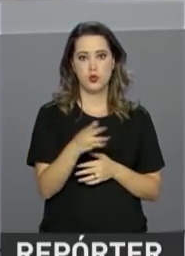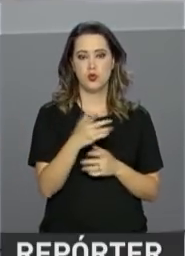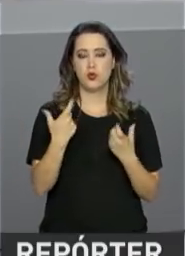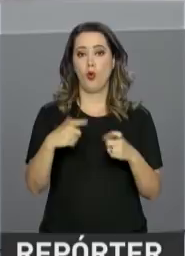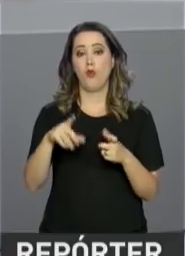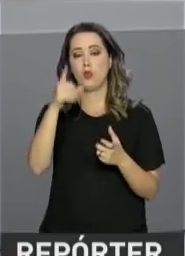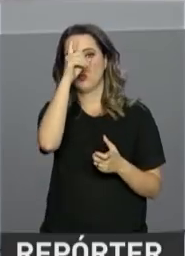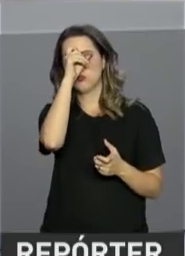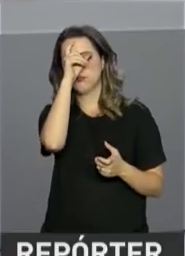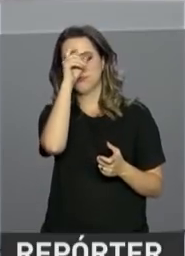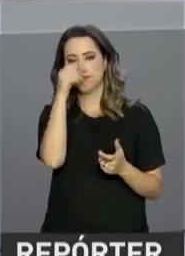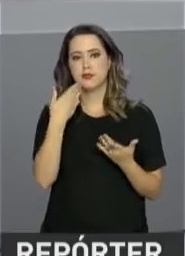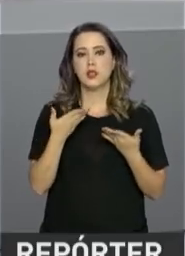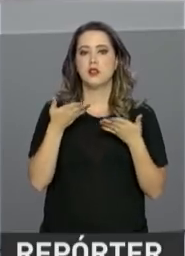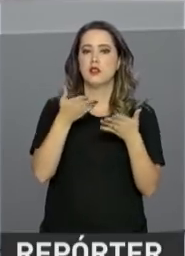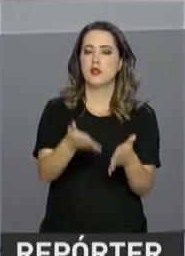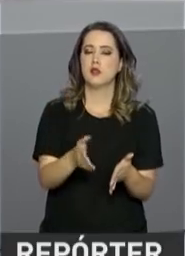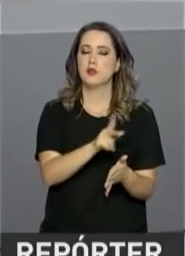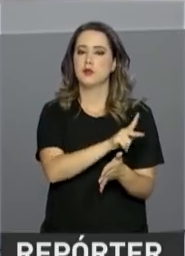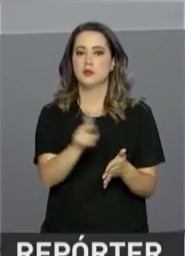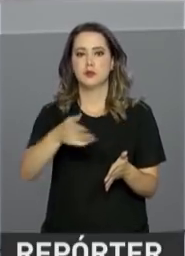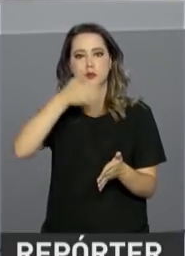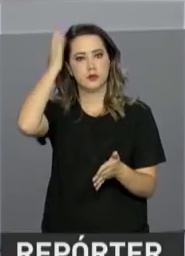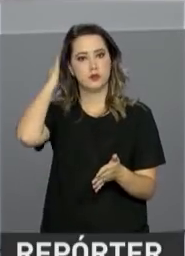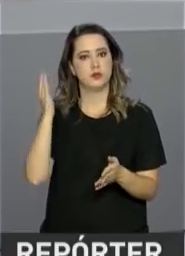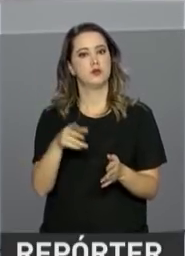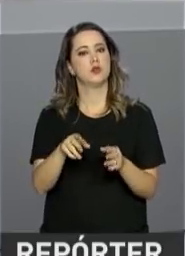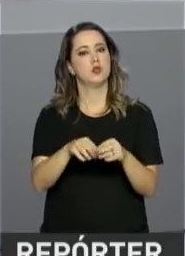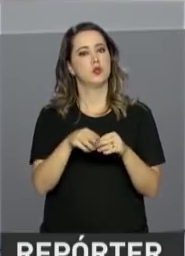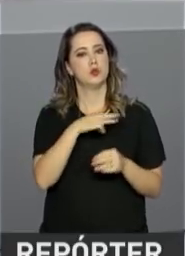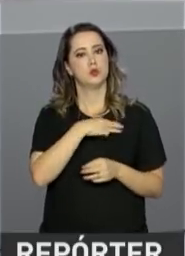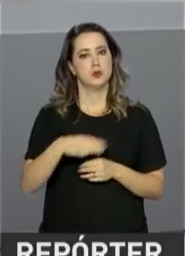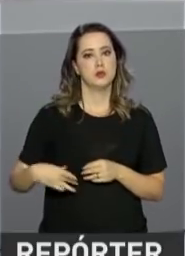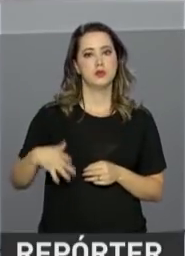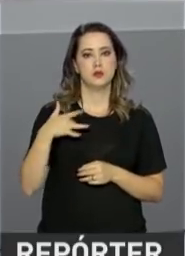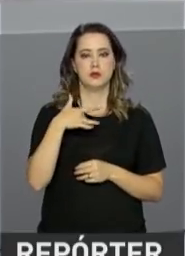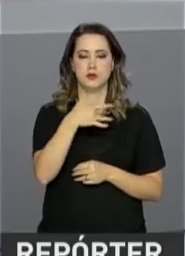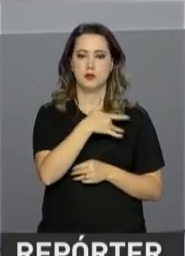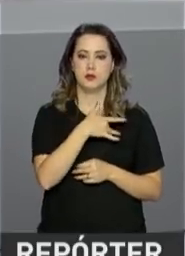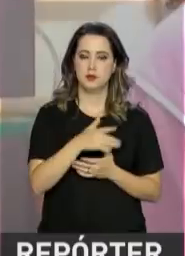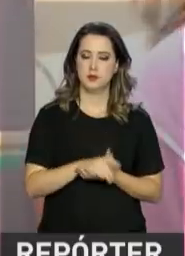com a presença do presidente Michel Temer e do ministro da Saúde, Gilberto Ock.